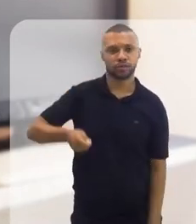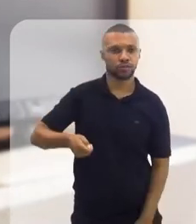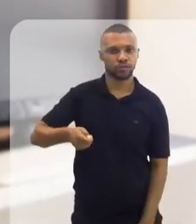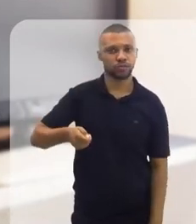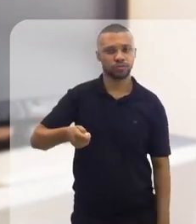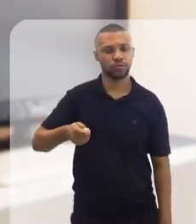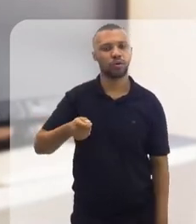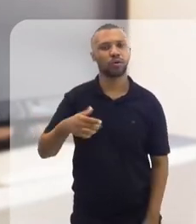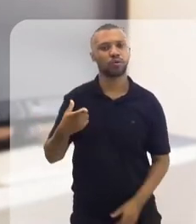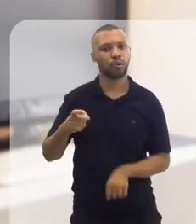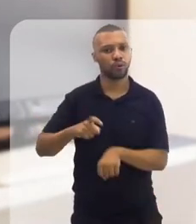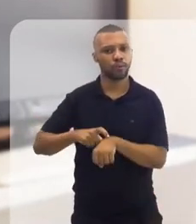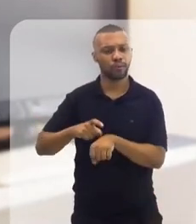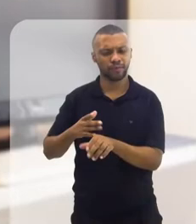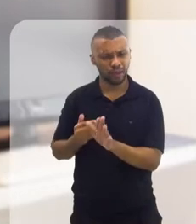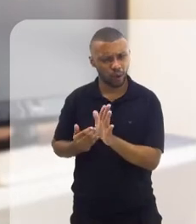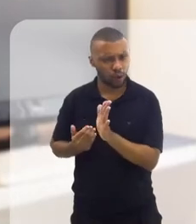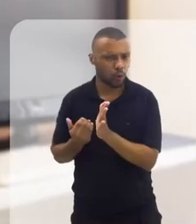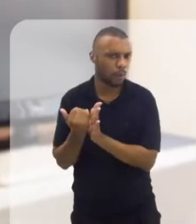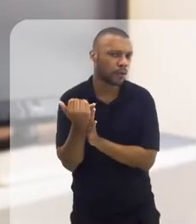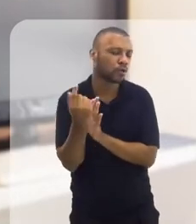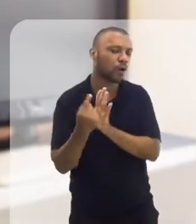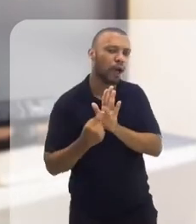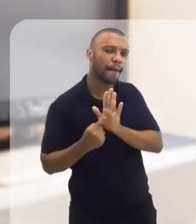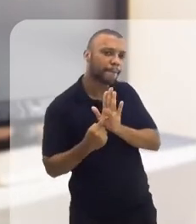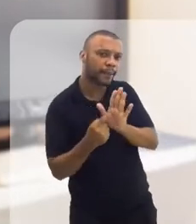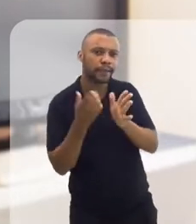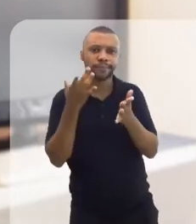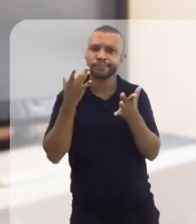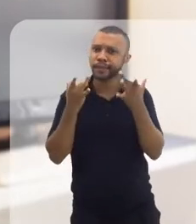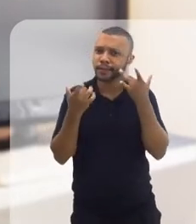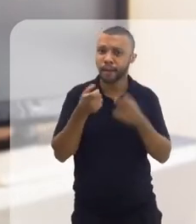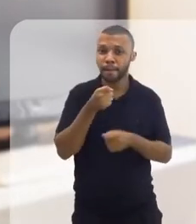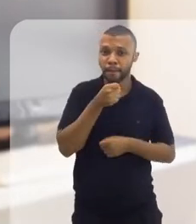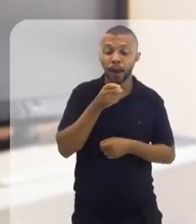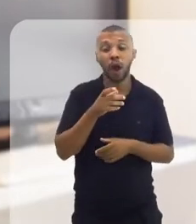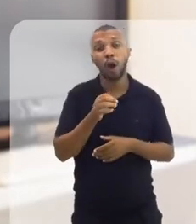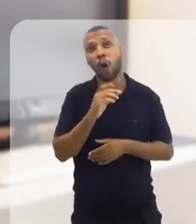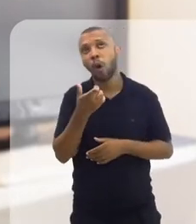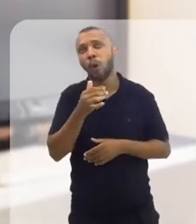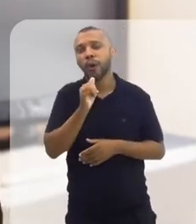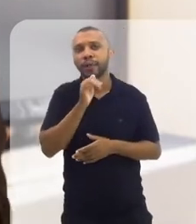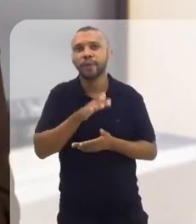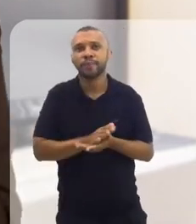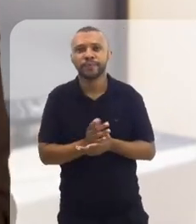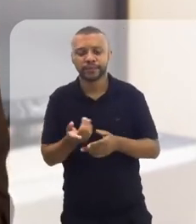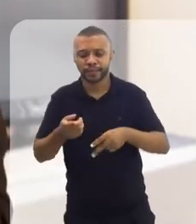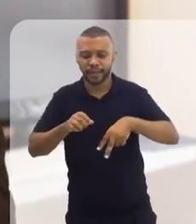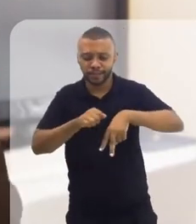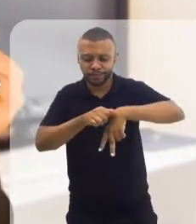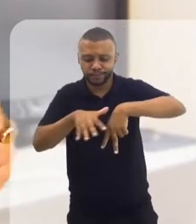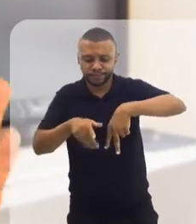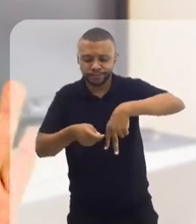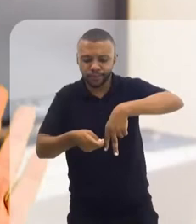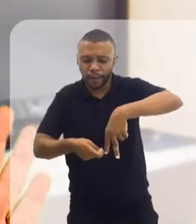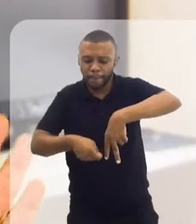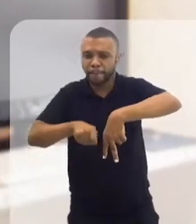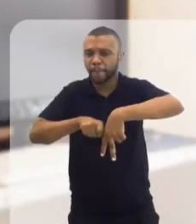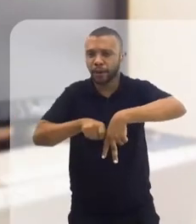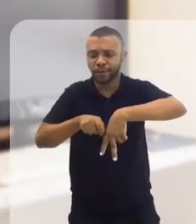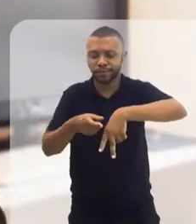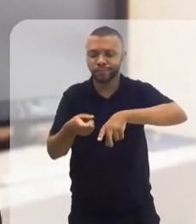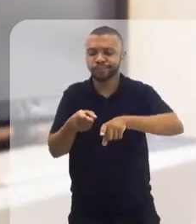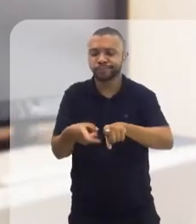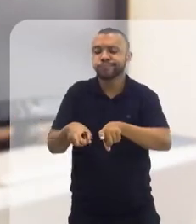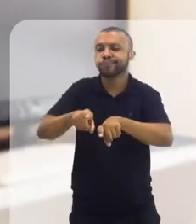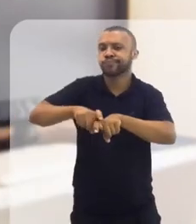do machismo, quando você começou a apresentar, sobre a questão de repente estar com a perna de fora no